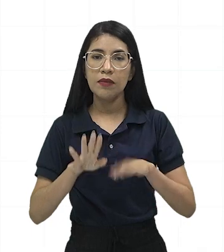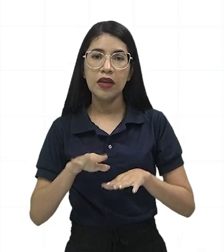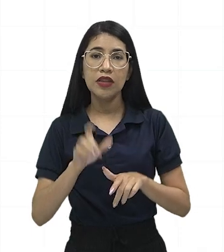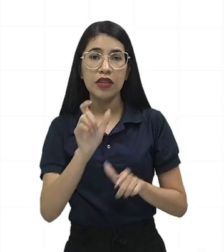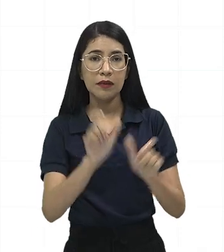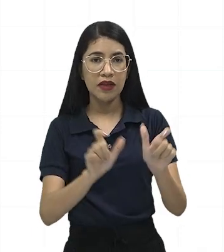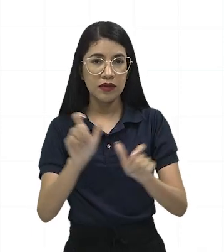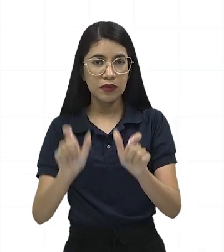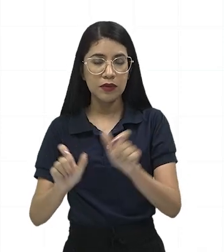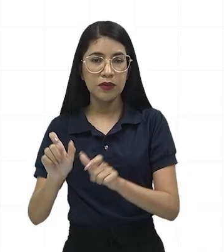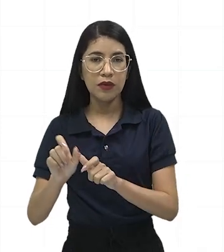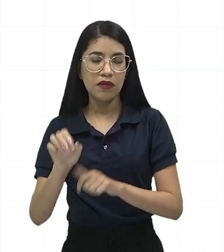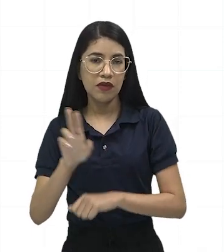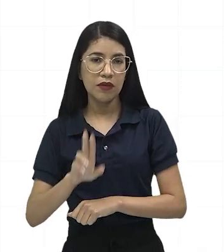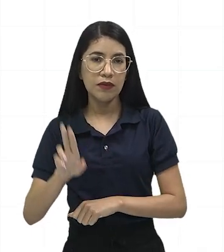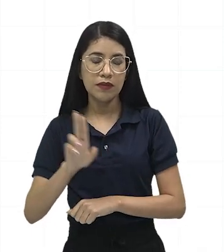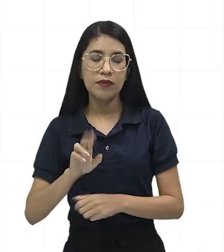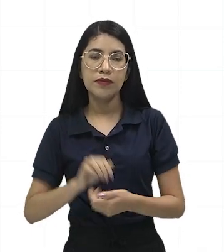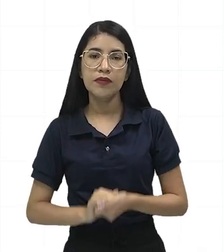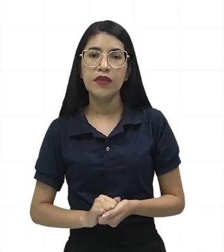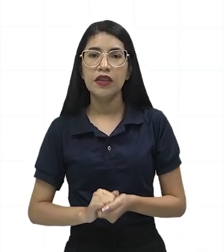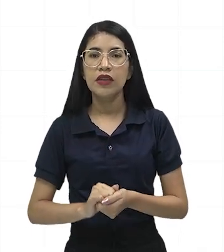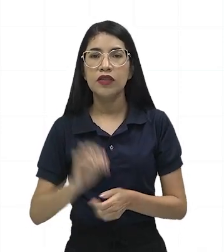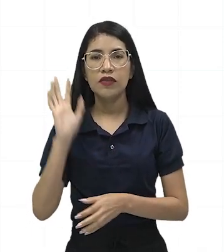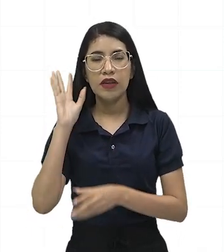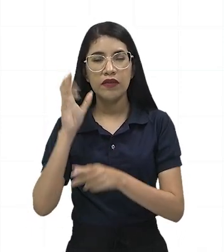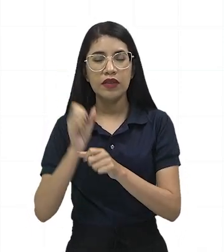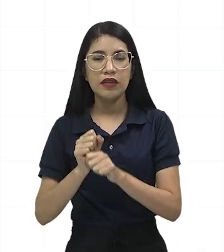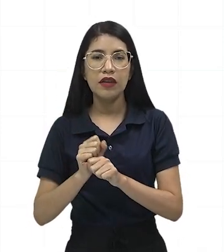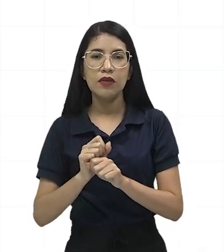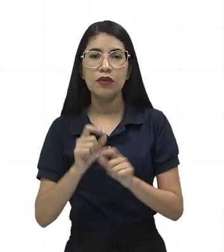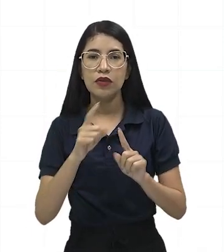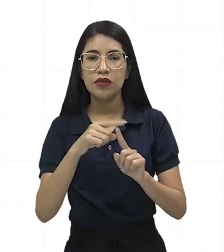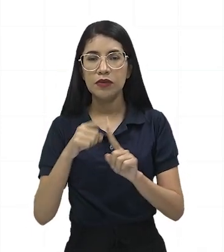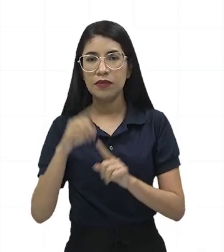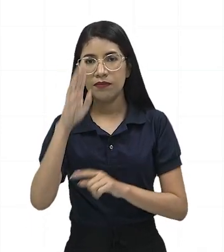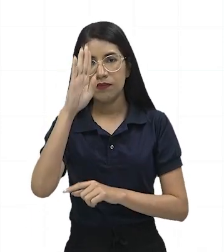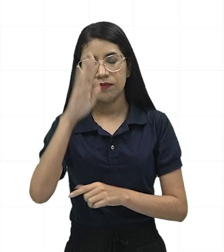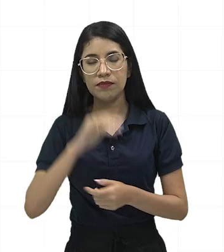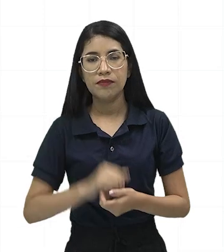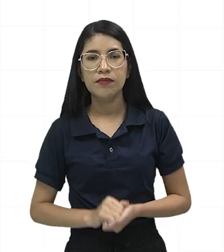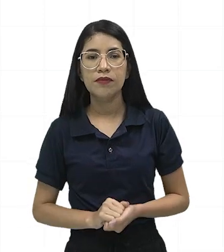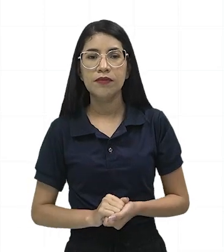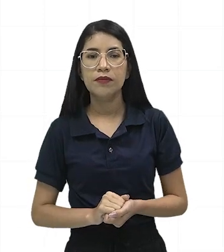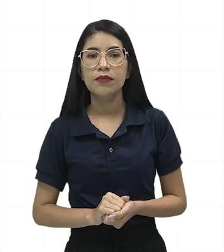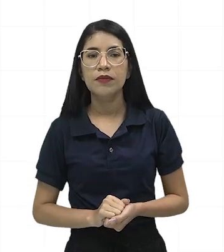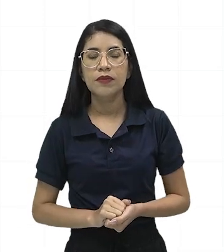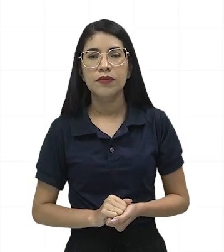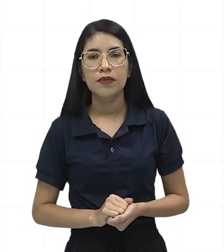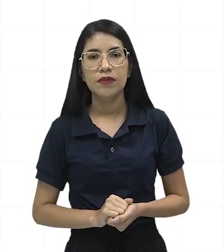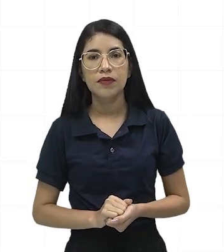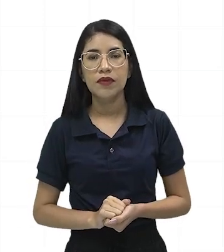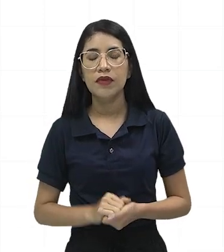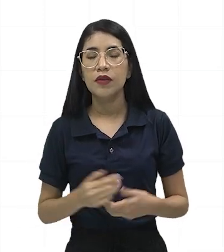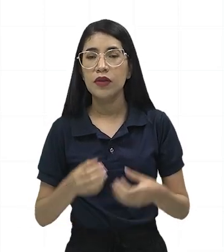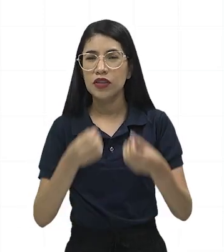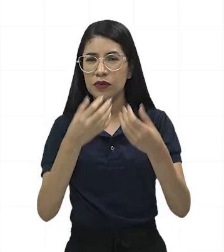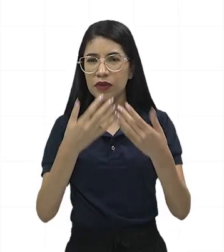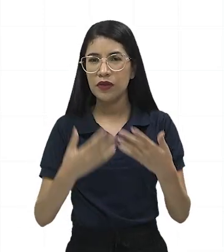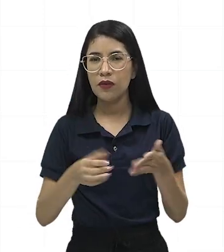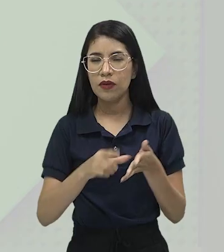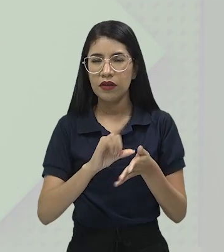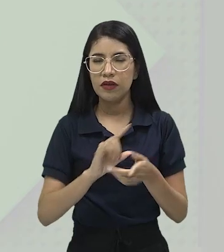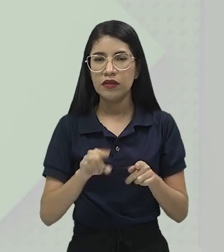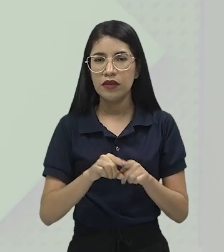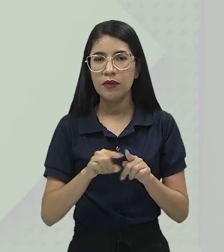de cada pessoa e a gente vai relembrar aí os principais tipos. Então observe aí que nós falamos sobre esses